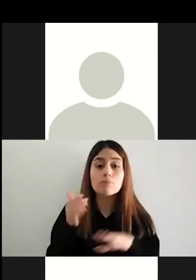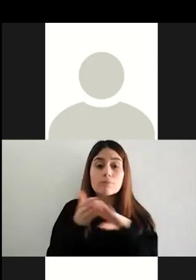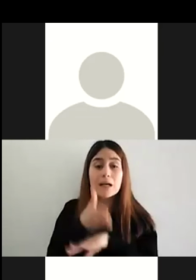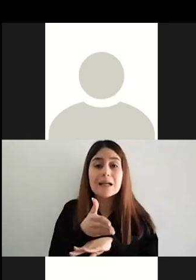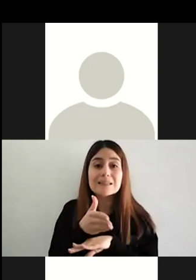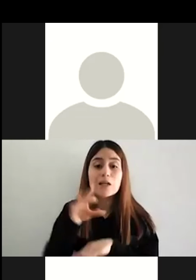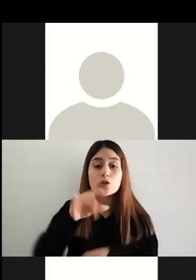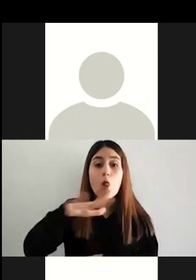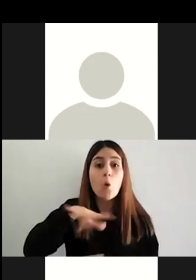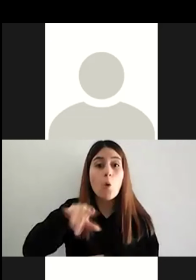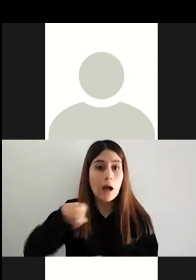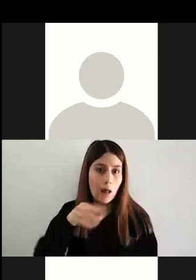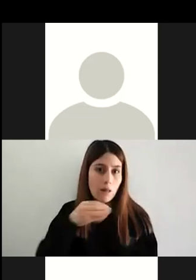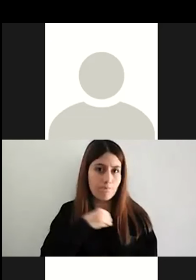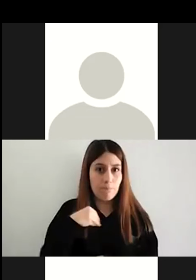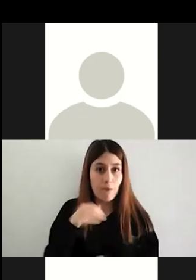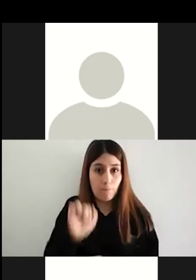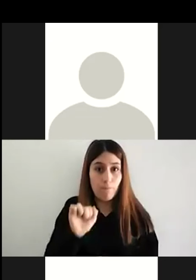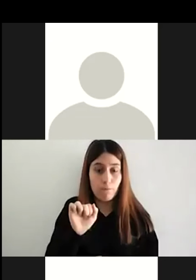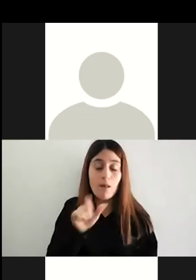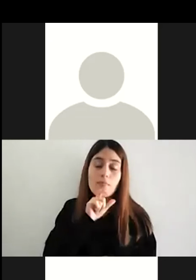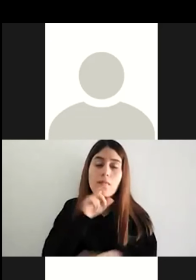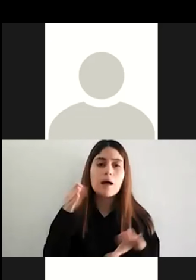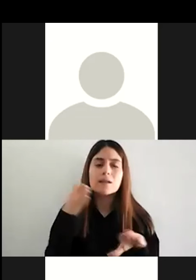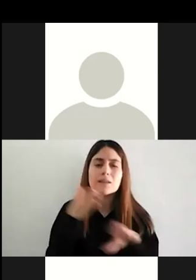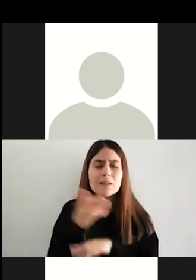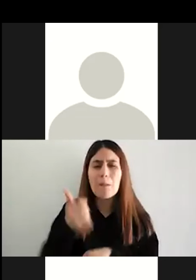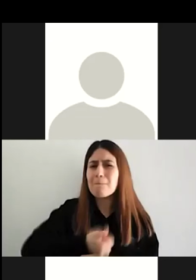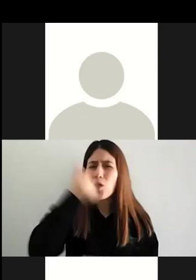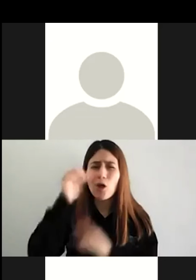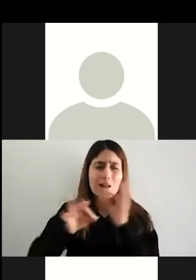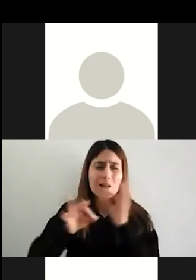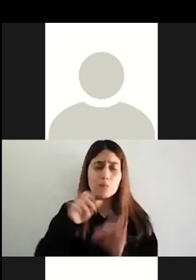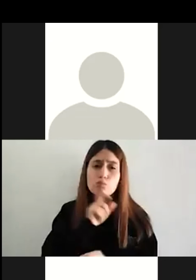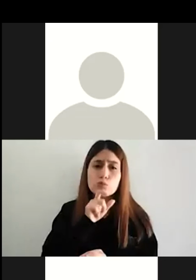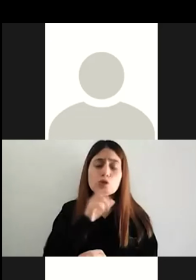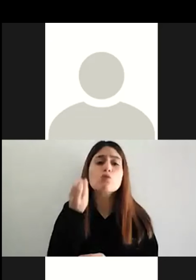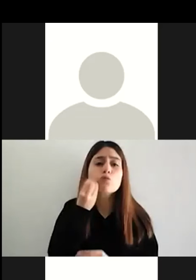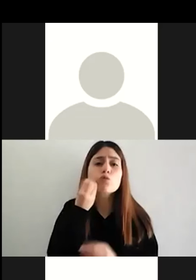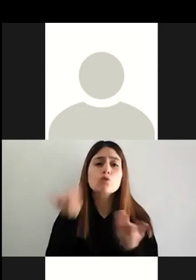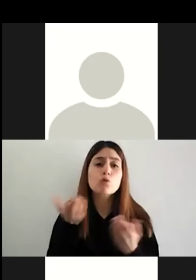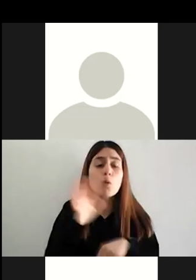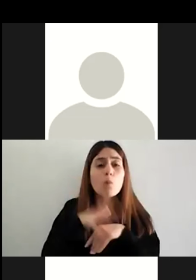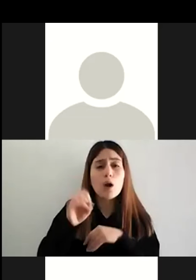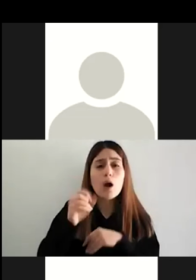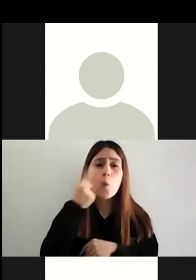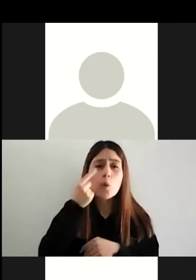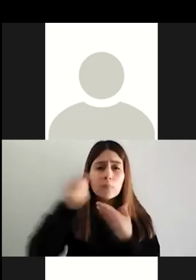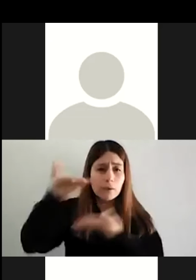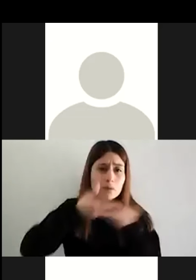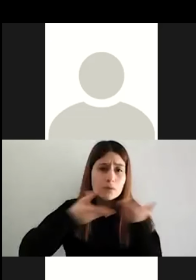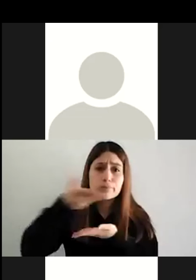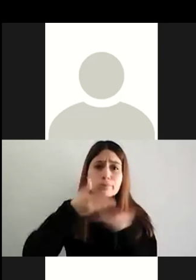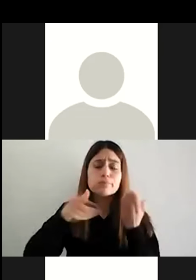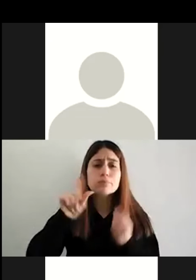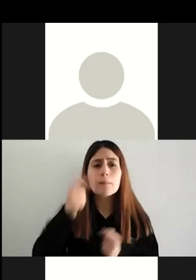prestador de cuidados de saúde, ter acesso ao melhor tratamento disponível que resulta da partilha de conhecimento, a obtenção